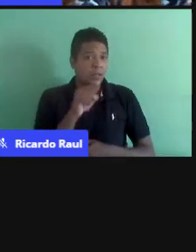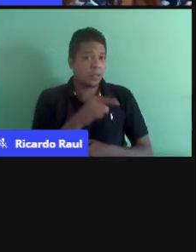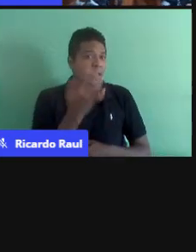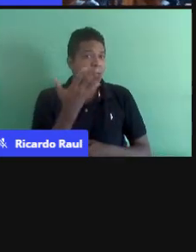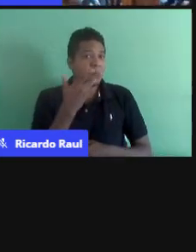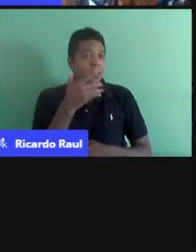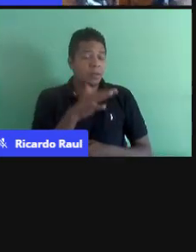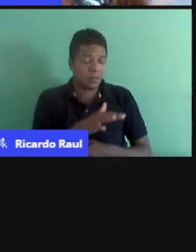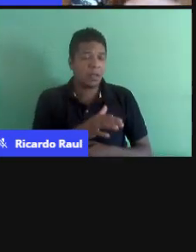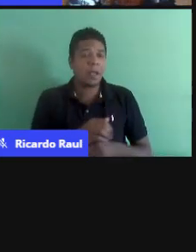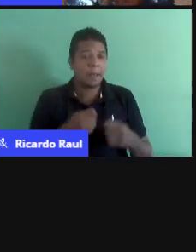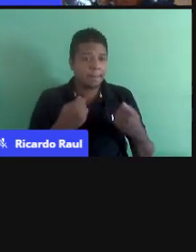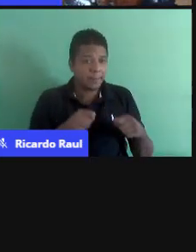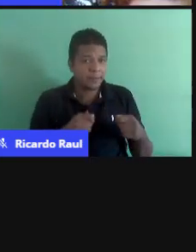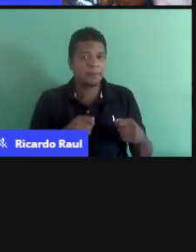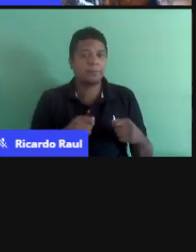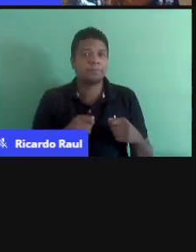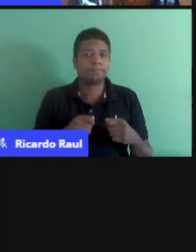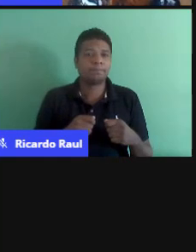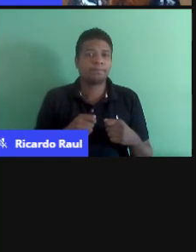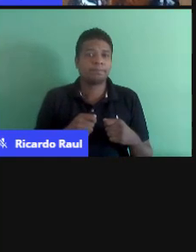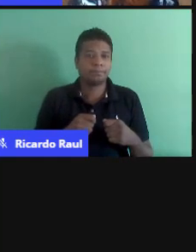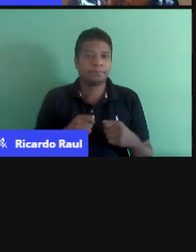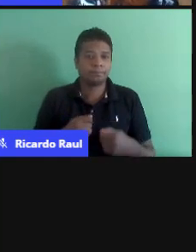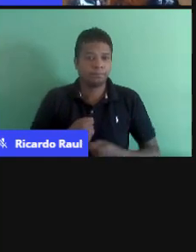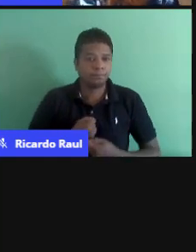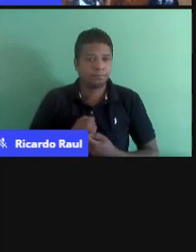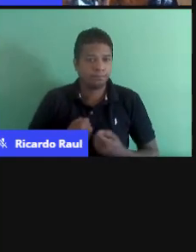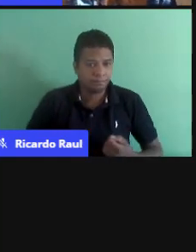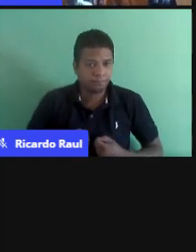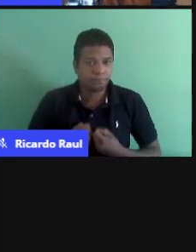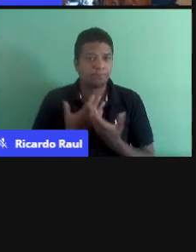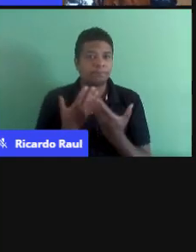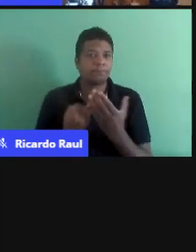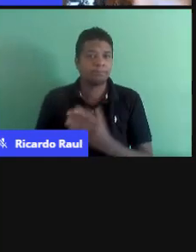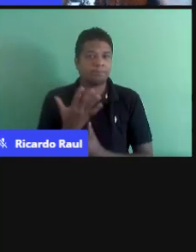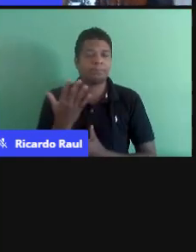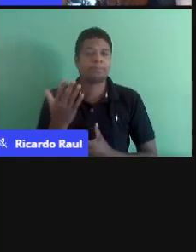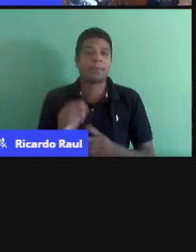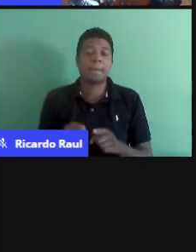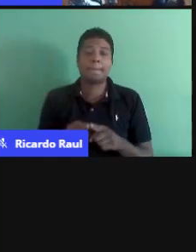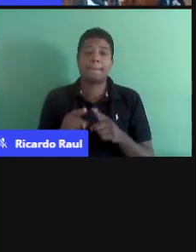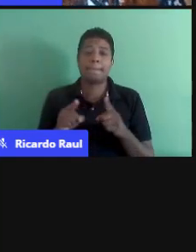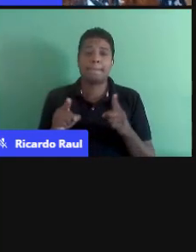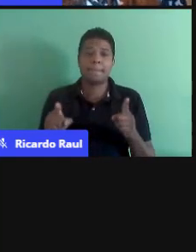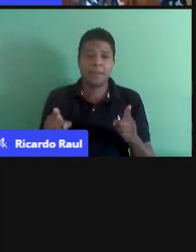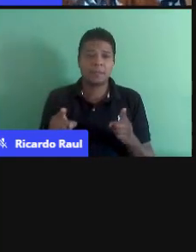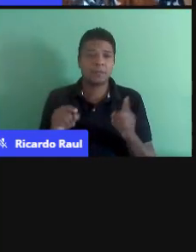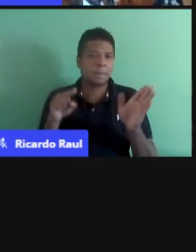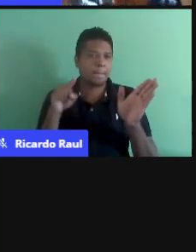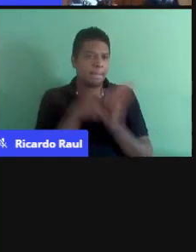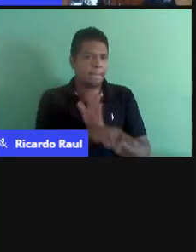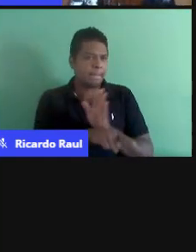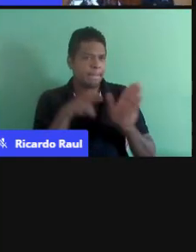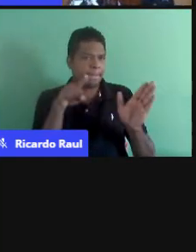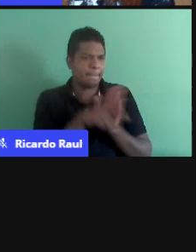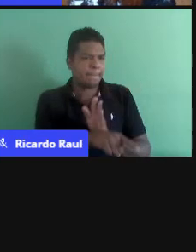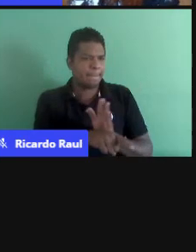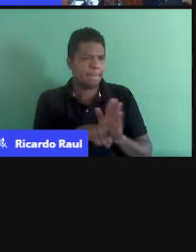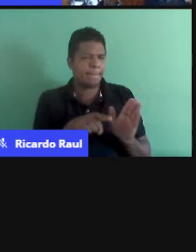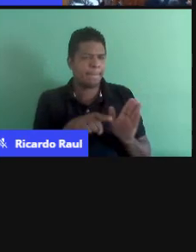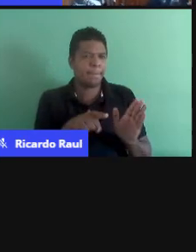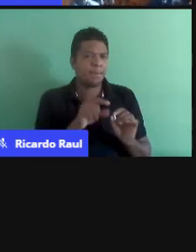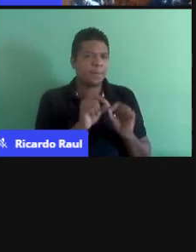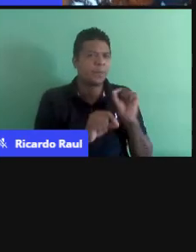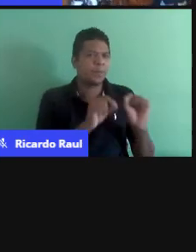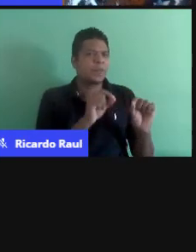deve expressar as suas obras, as suas criações. Mas, ao invés de perguntar, por exemplo, para essa criança o